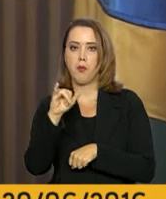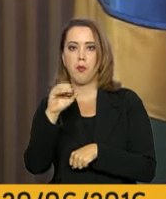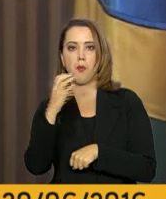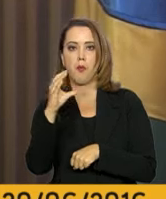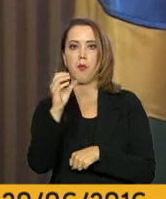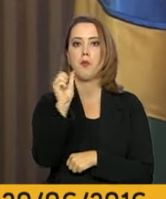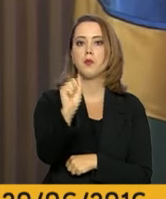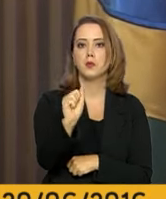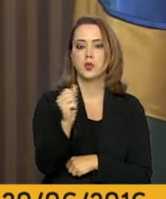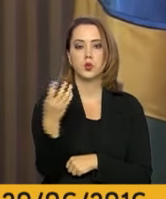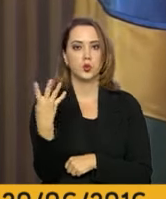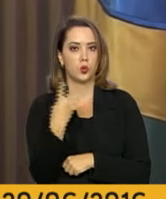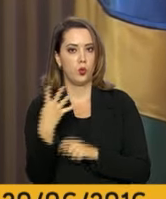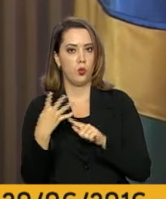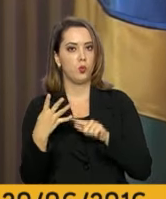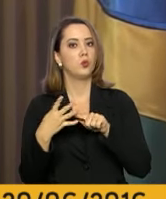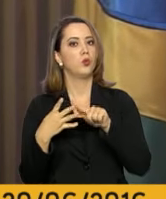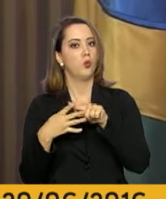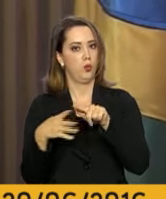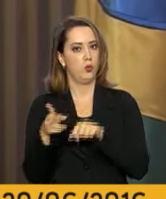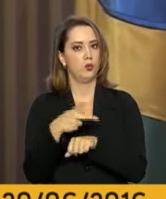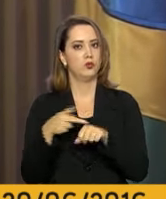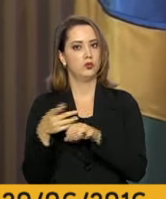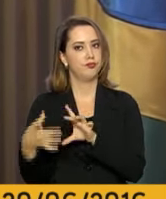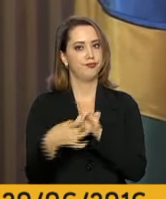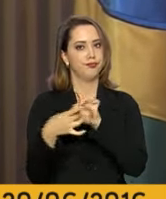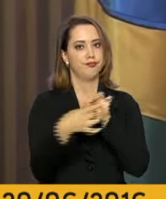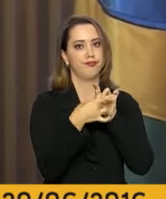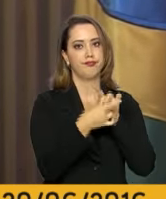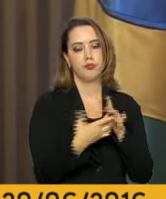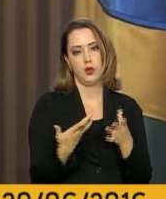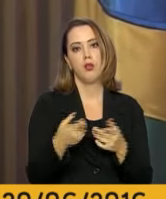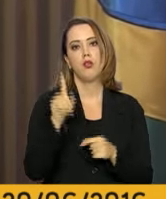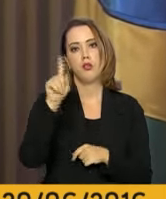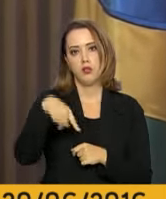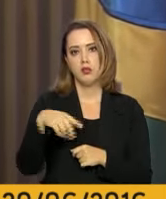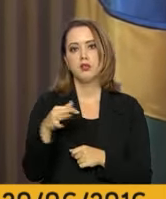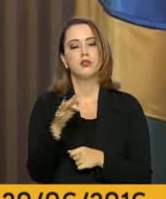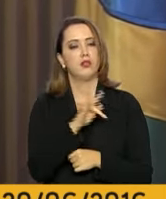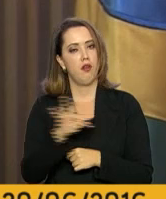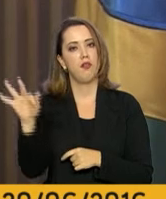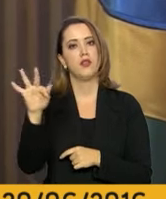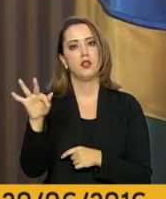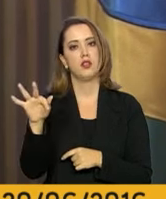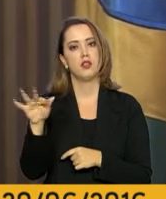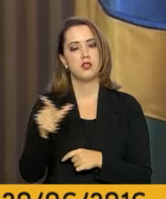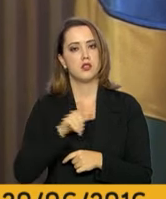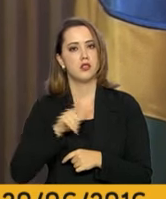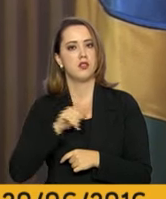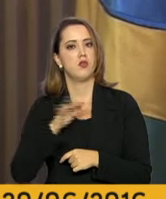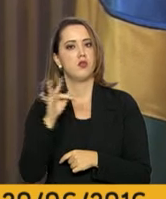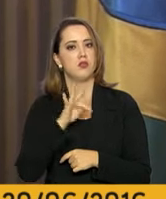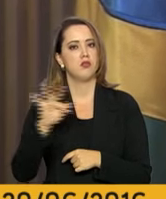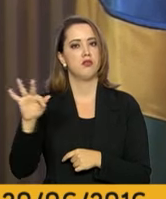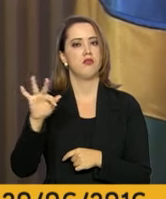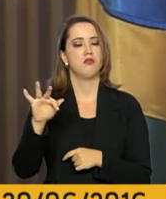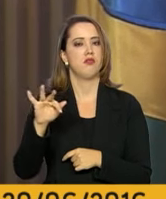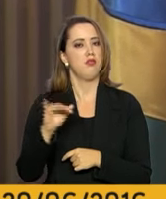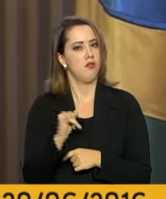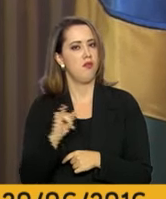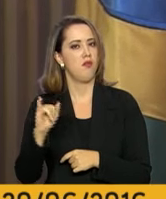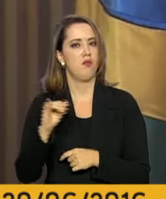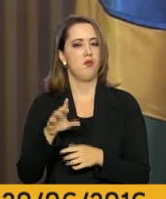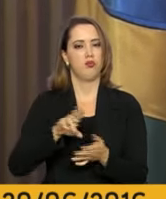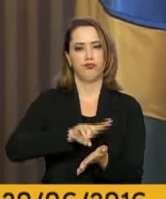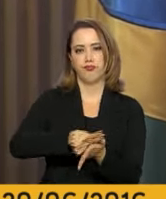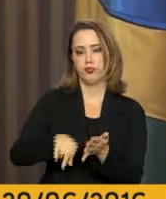idioma diferente para manter Reunidas autonomias locais é que se pensou na Federação lá tem o francês italiano o romanche